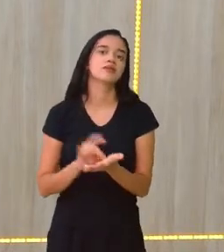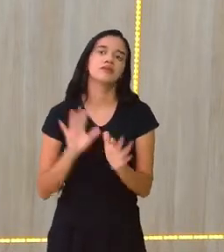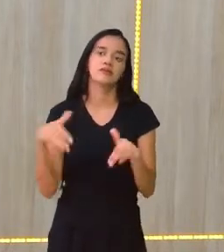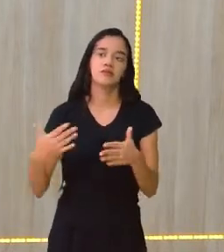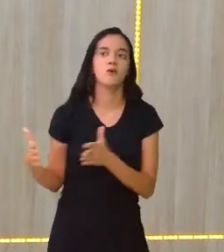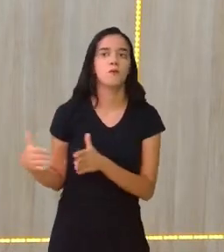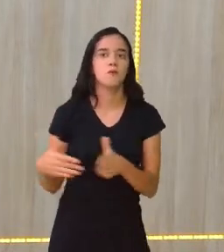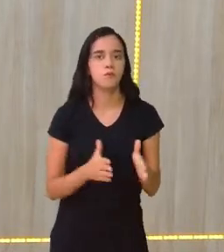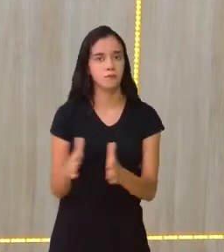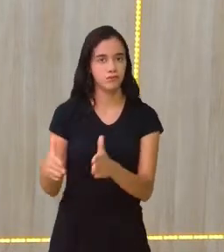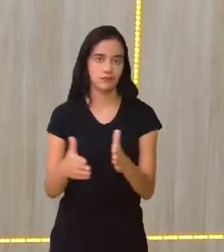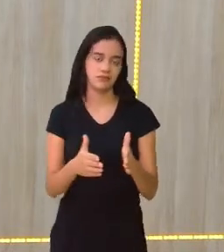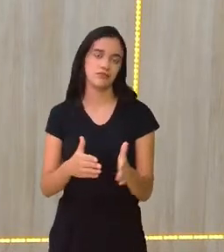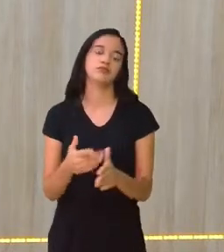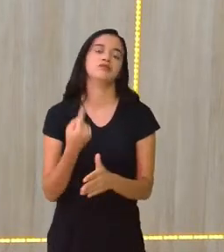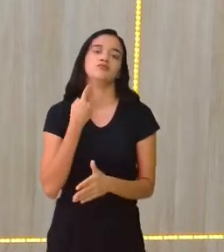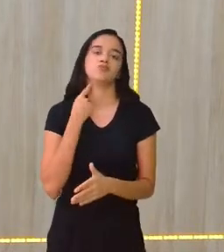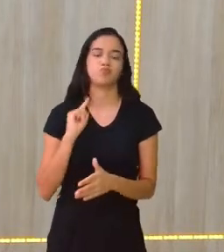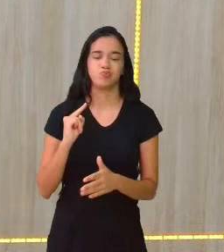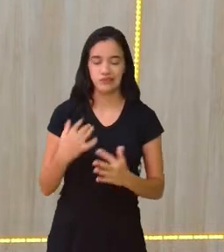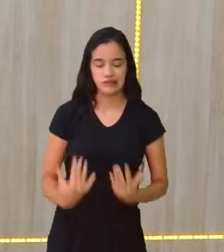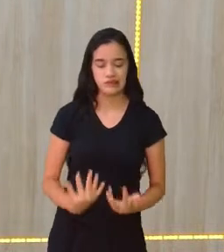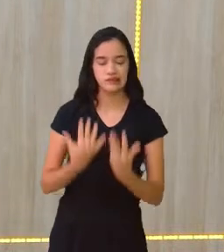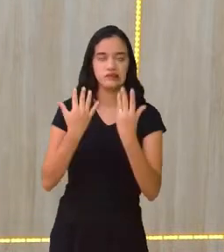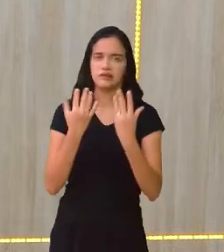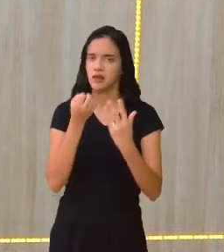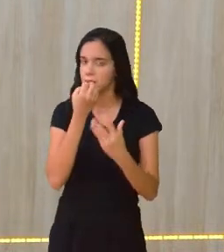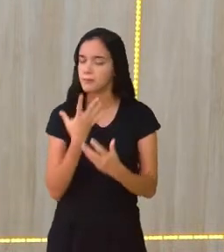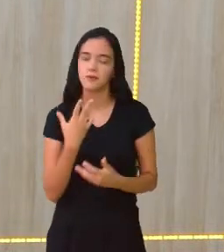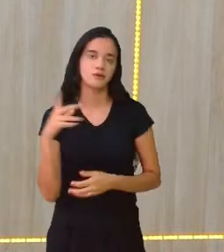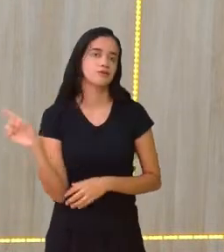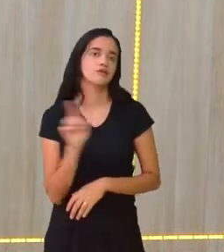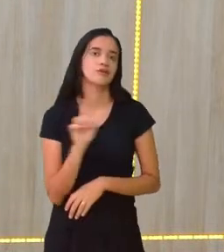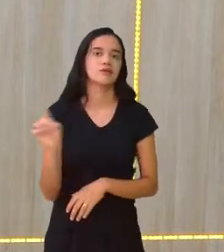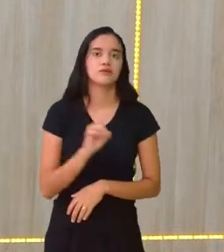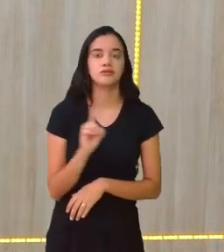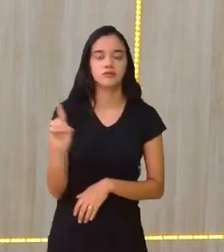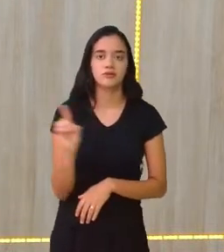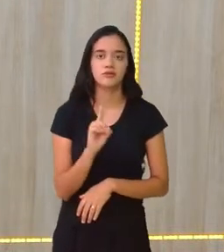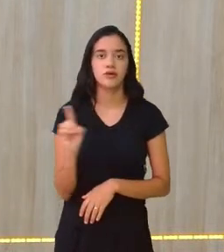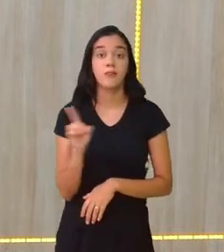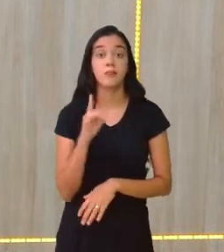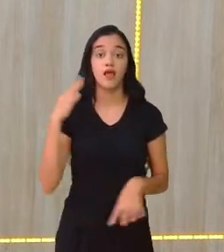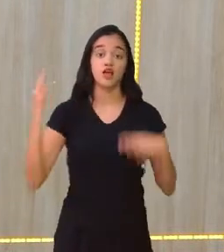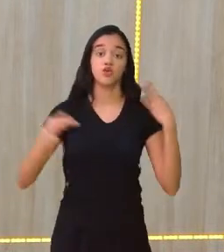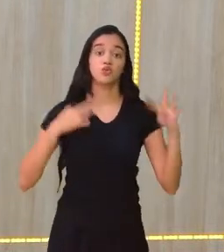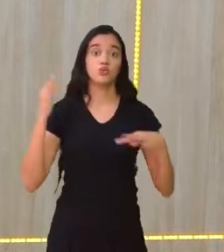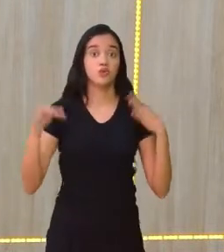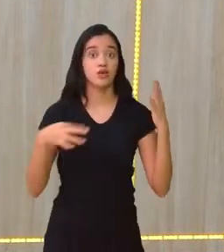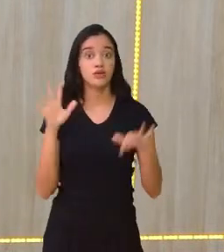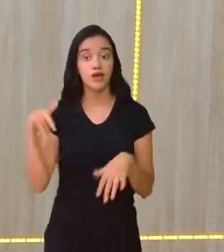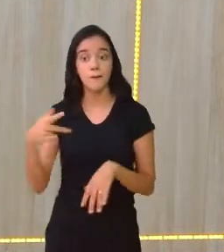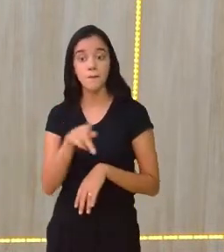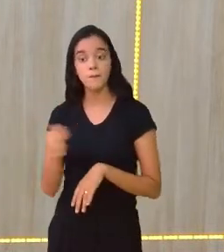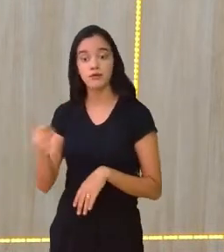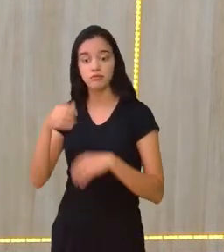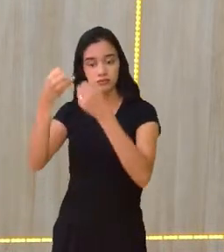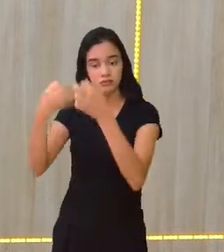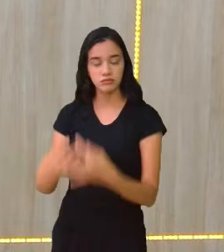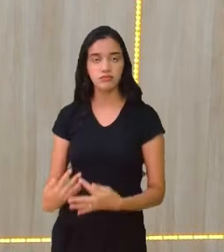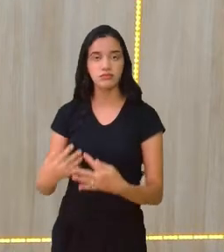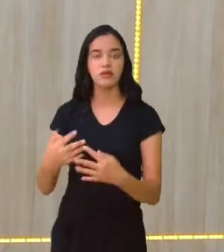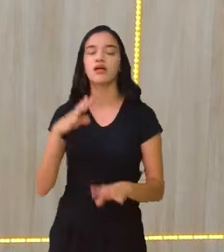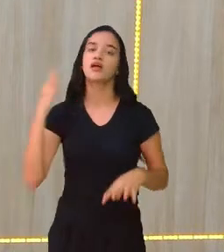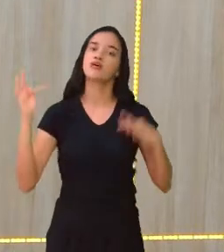rio poluído, ele não vai trazer nada de bom, né? Essa história mesmo do turismo que a professora estava falando, né? O